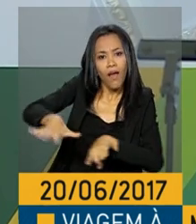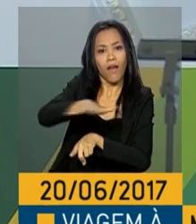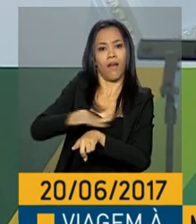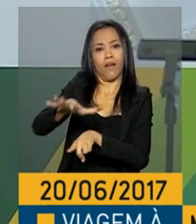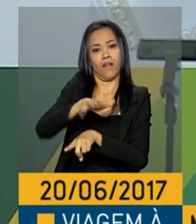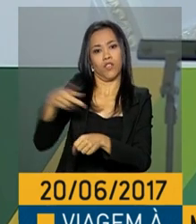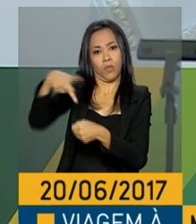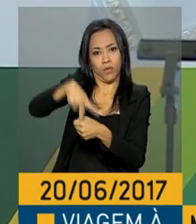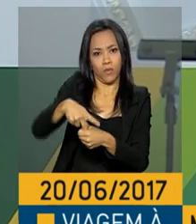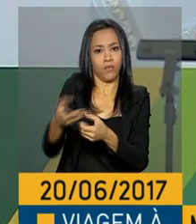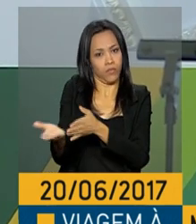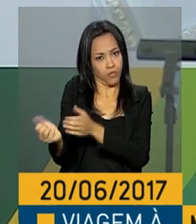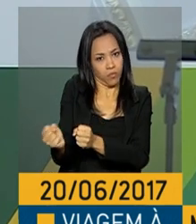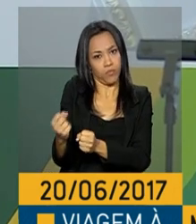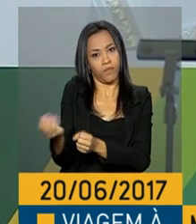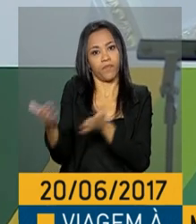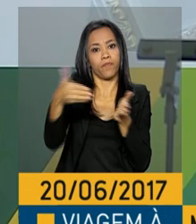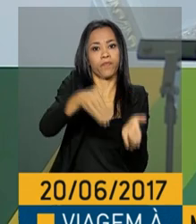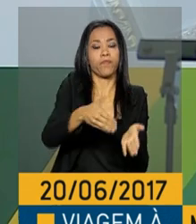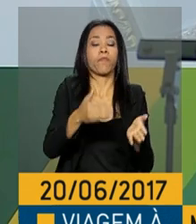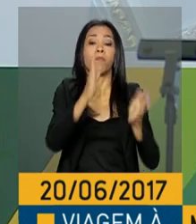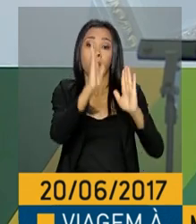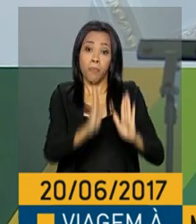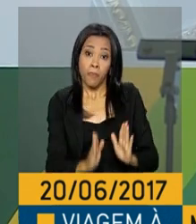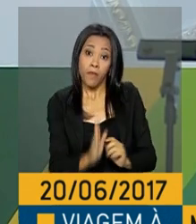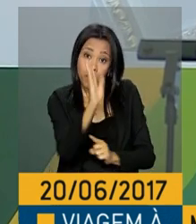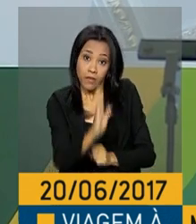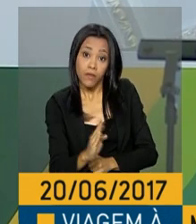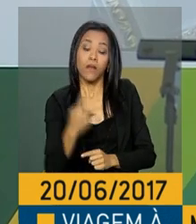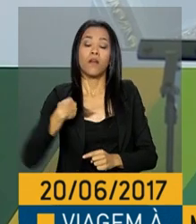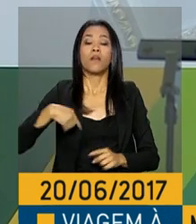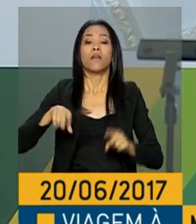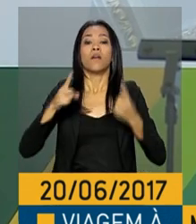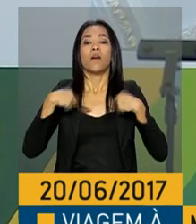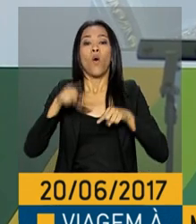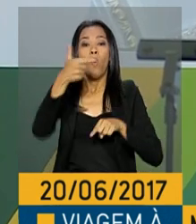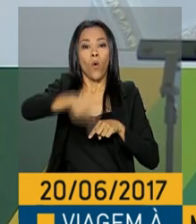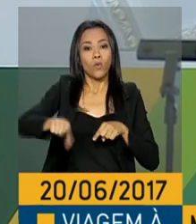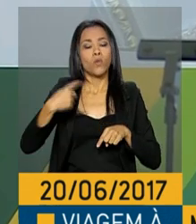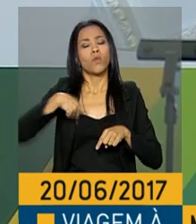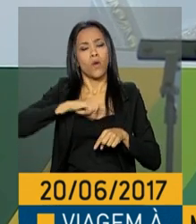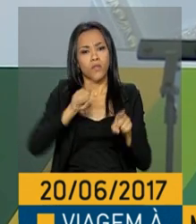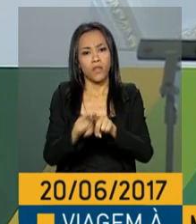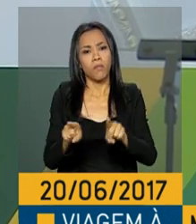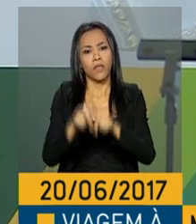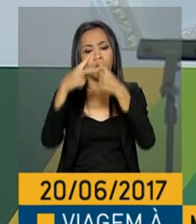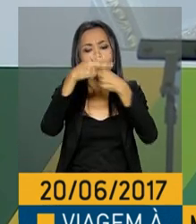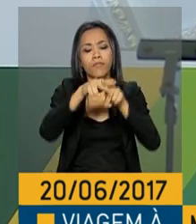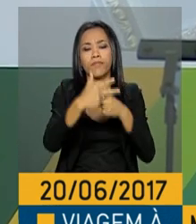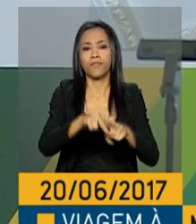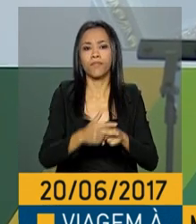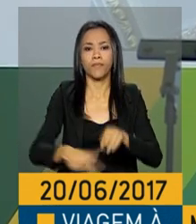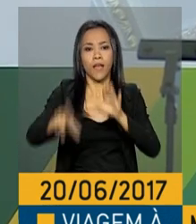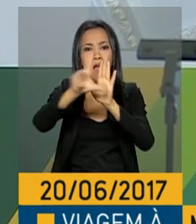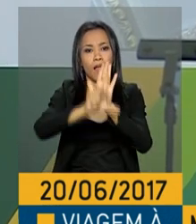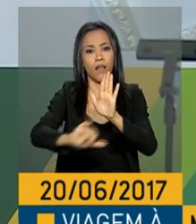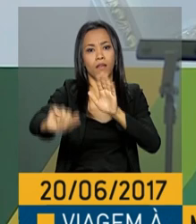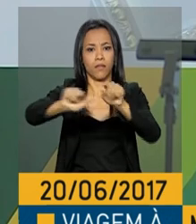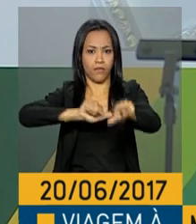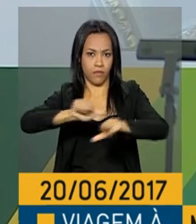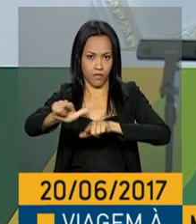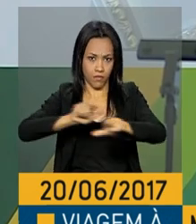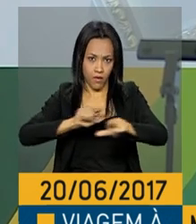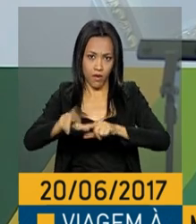é um fator importante, nós estamos modernizando as nossas leis trabalhistas, de modo a